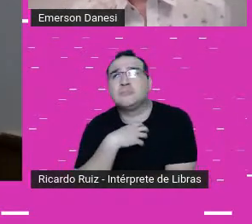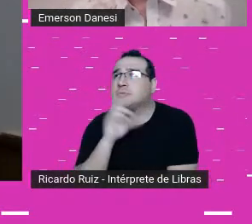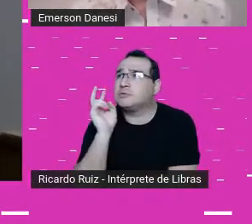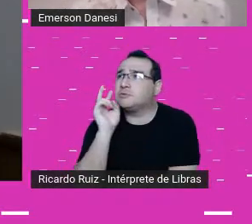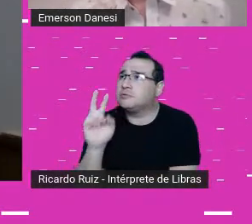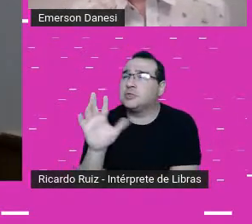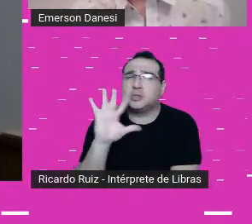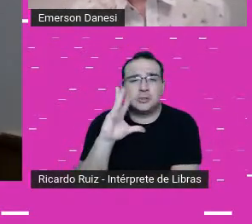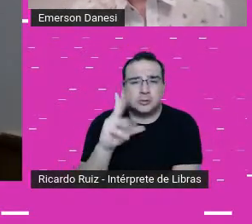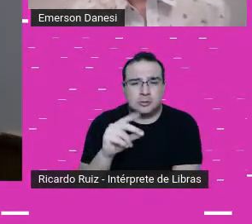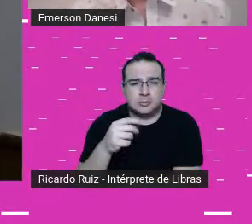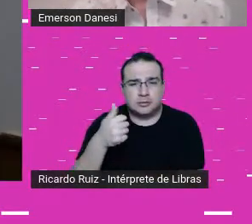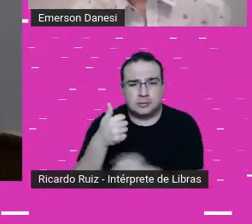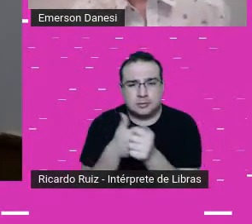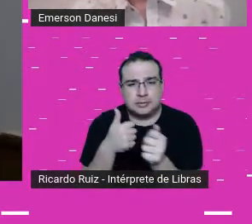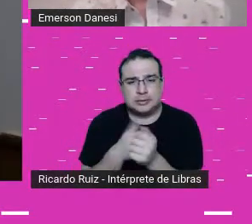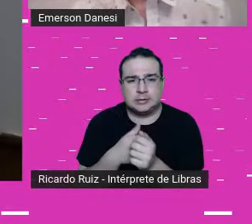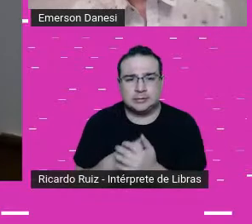mais de coxia